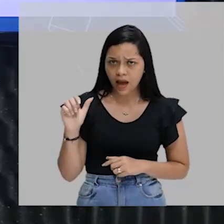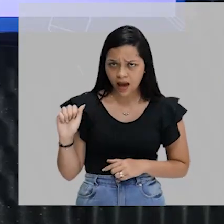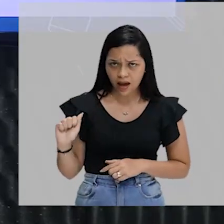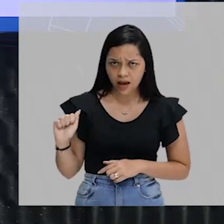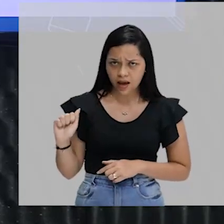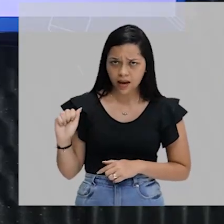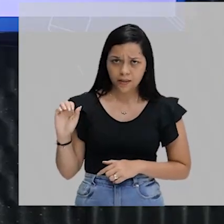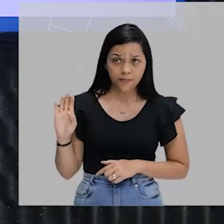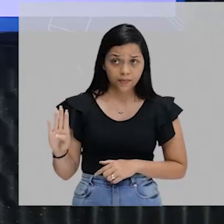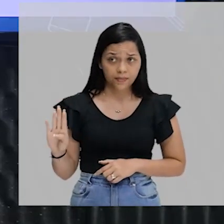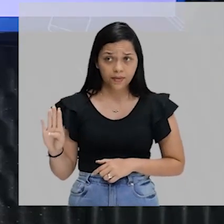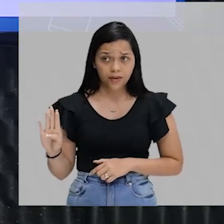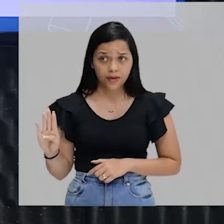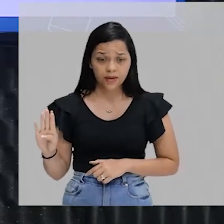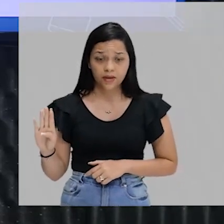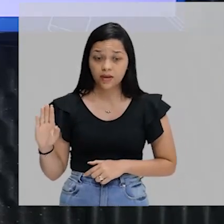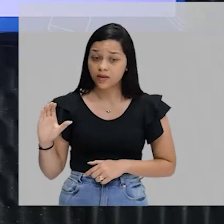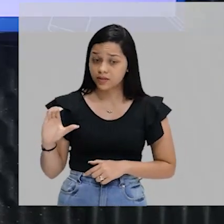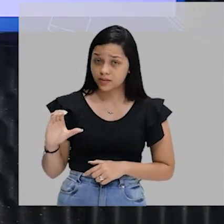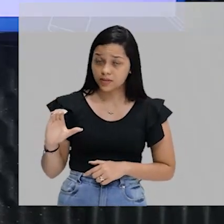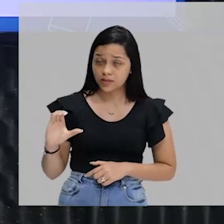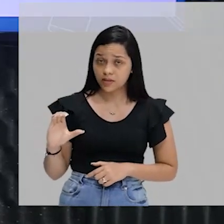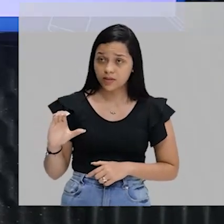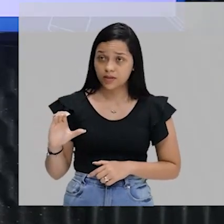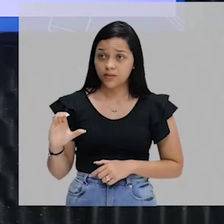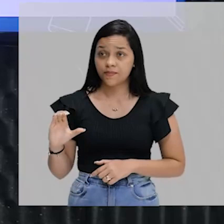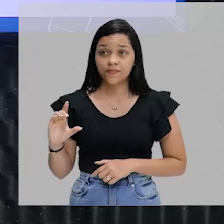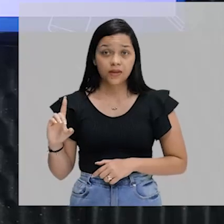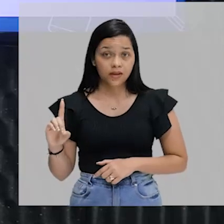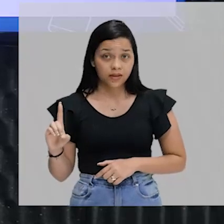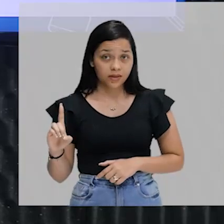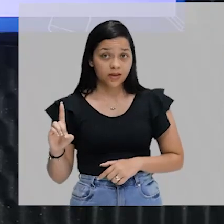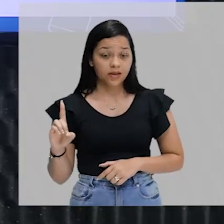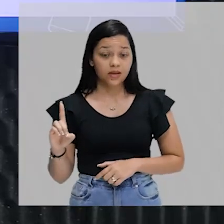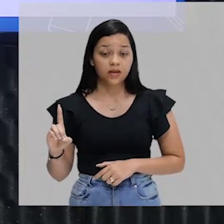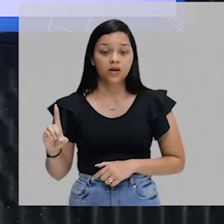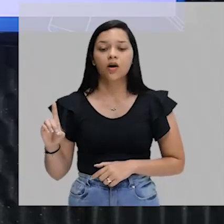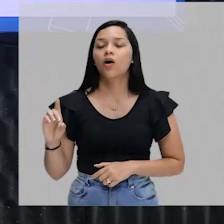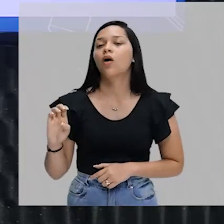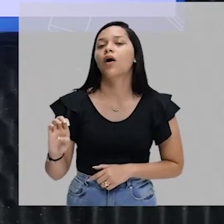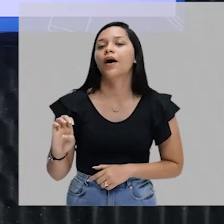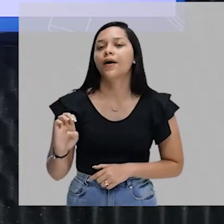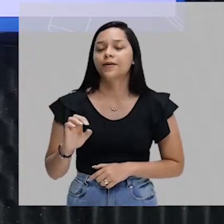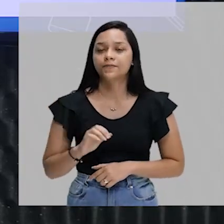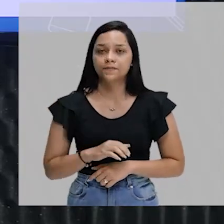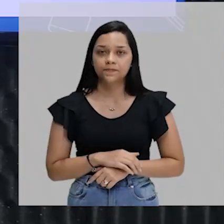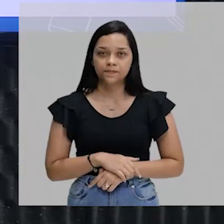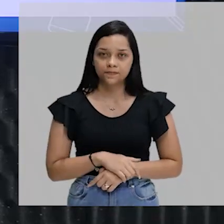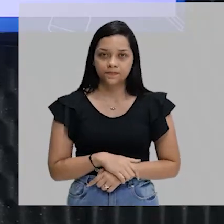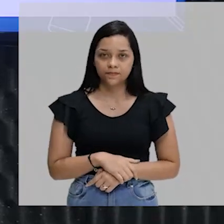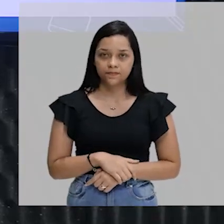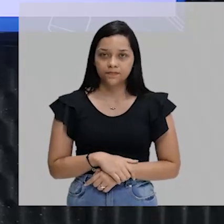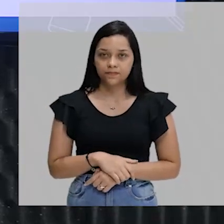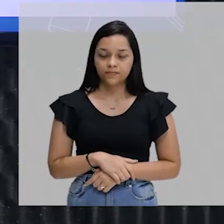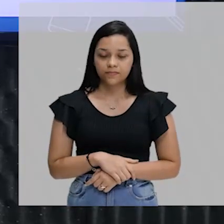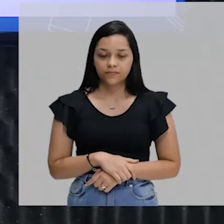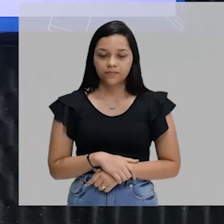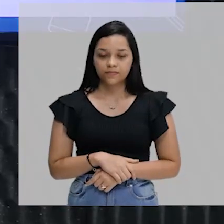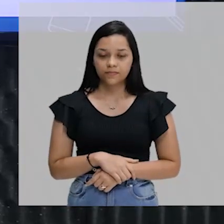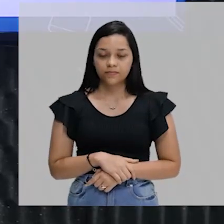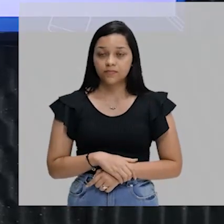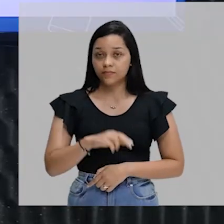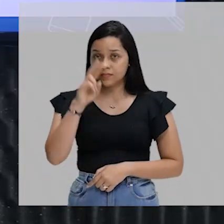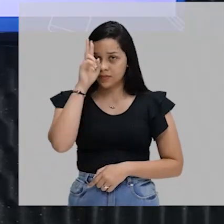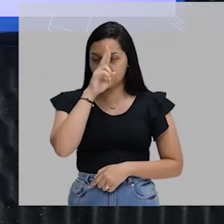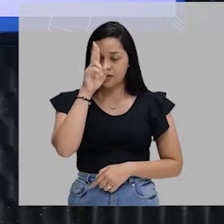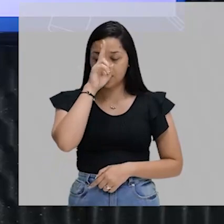a mitocôndria, o peroxissomo, o complexo golgiense ou o retículo endoplasmático? Vamos